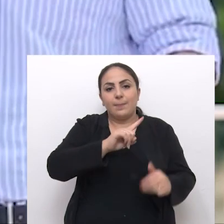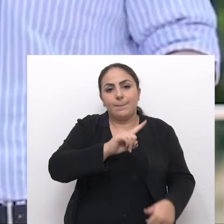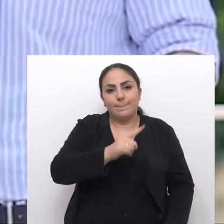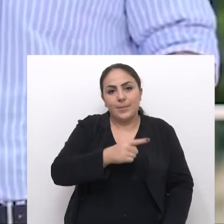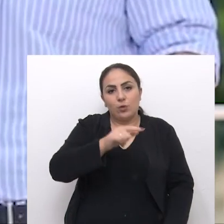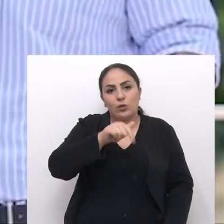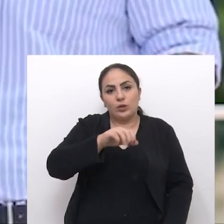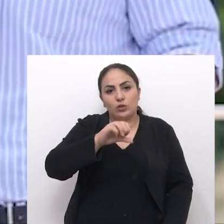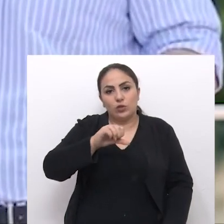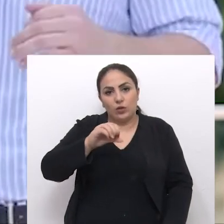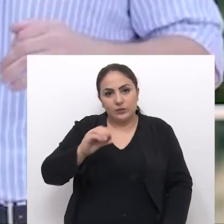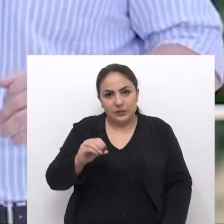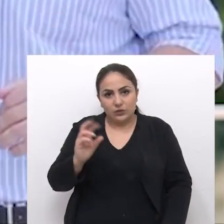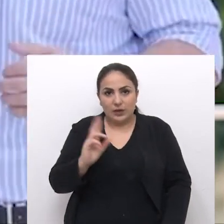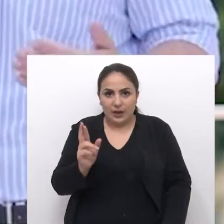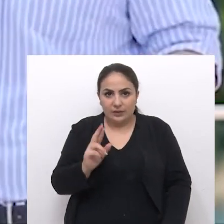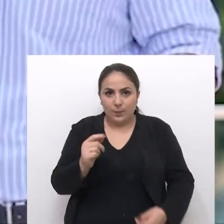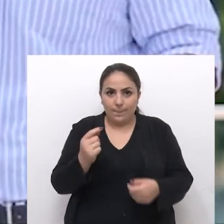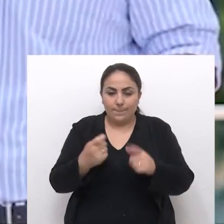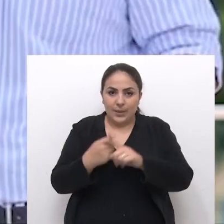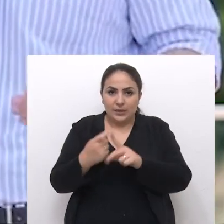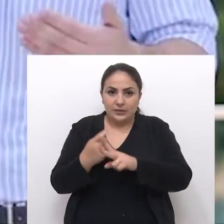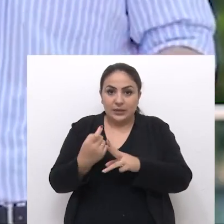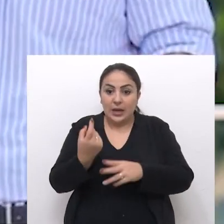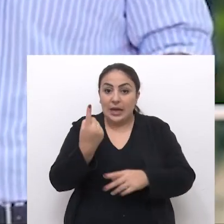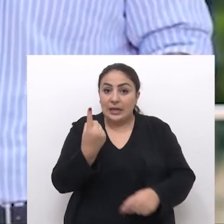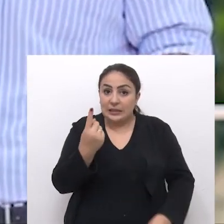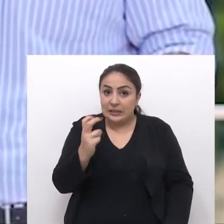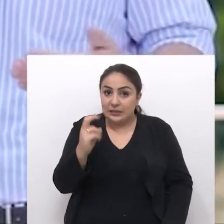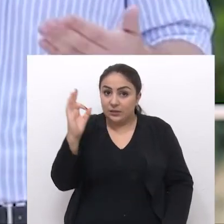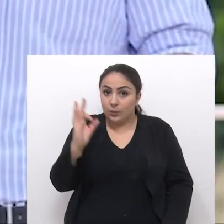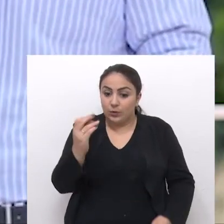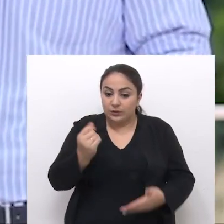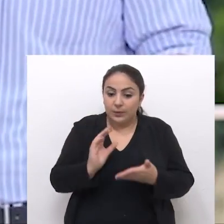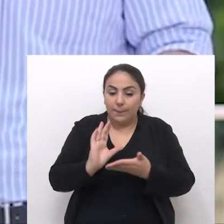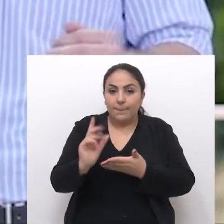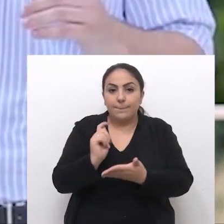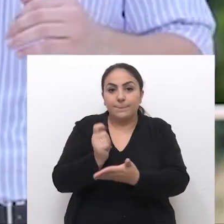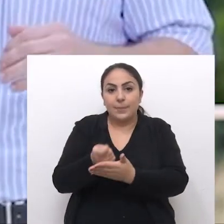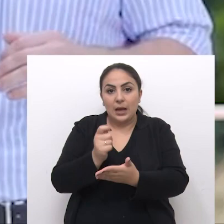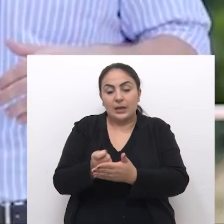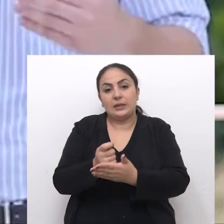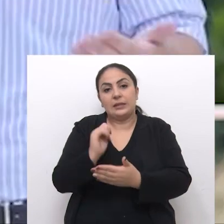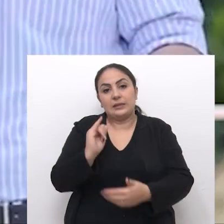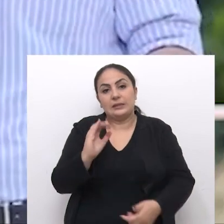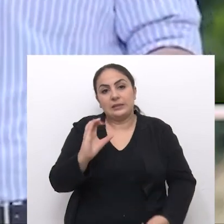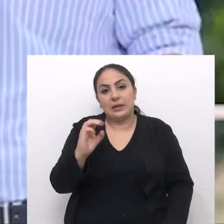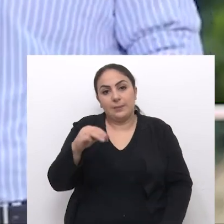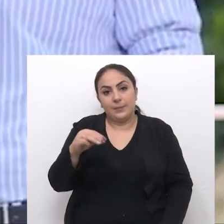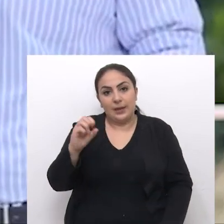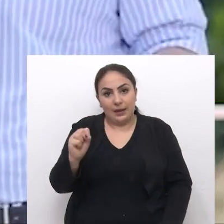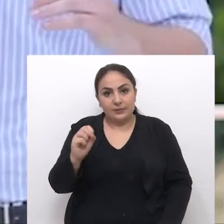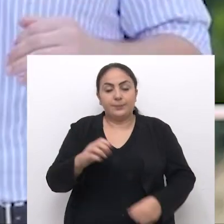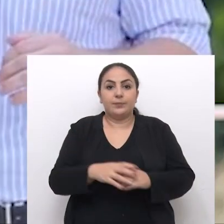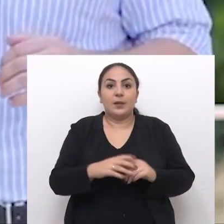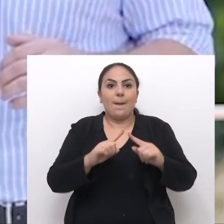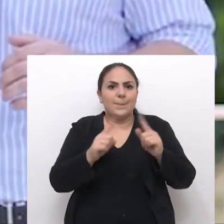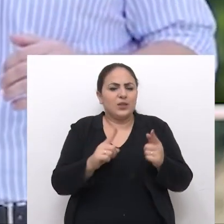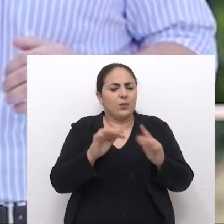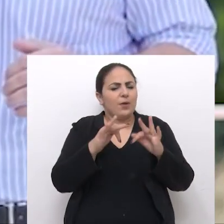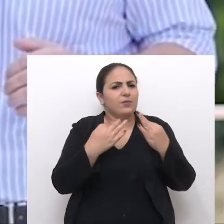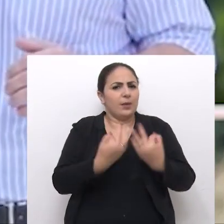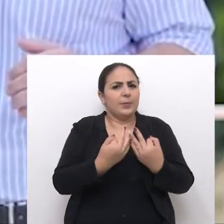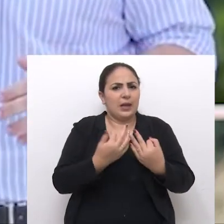R$ 1.900 por mês destina quase 15% da sua renda para ICMS embutido no consumo. No caso